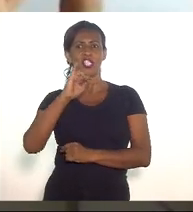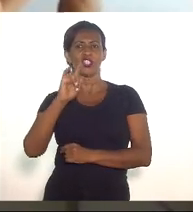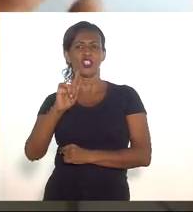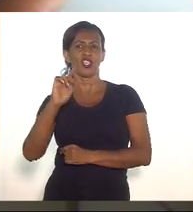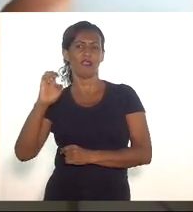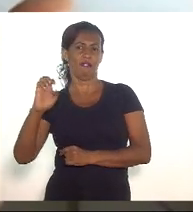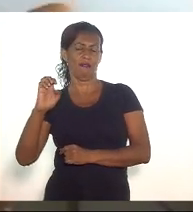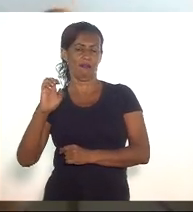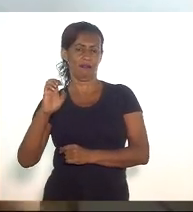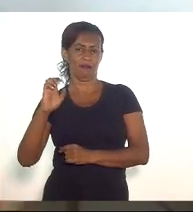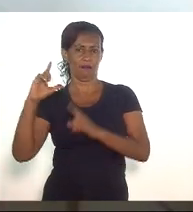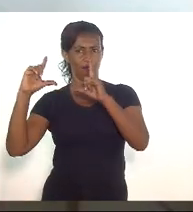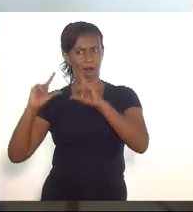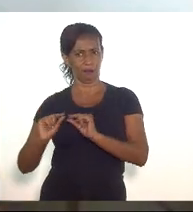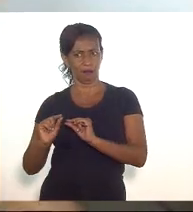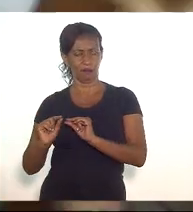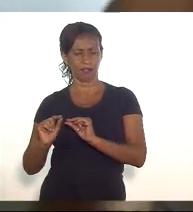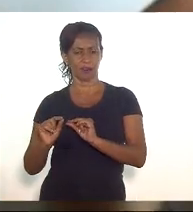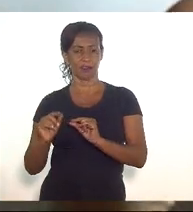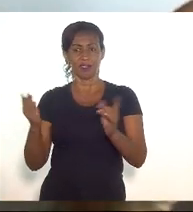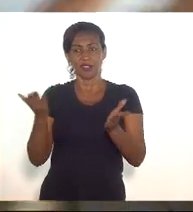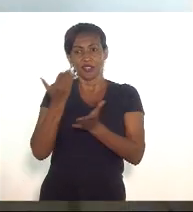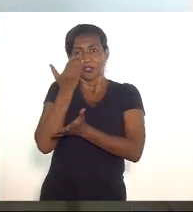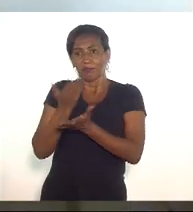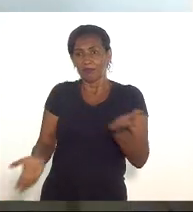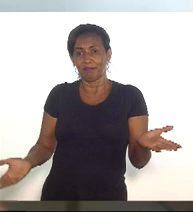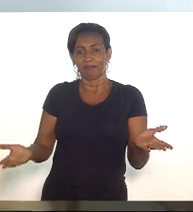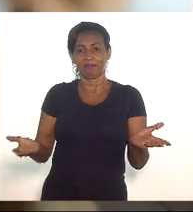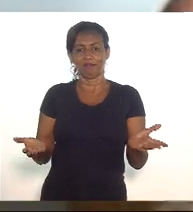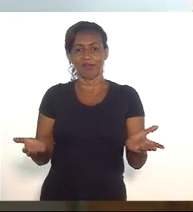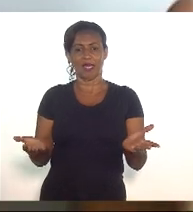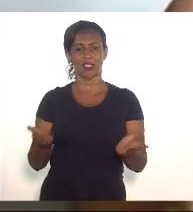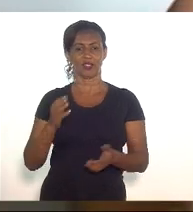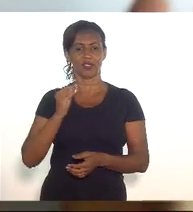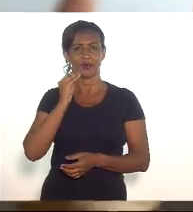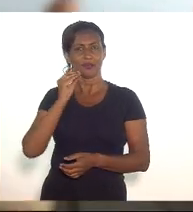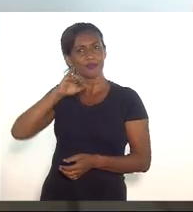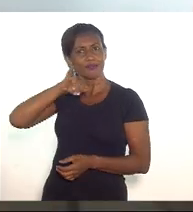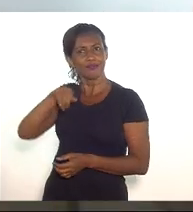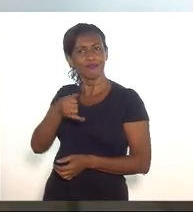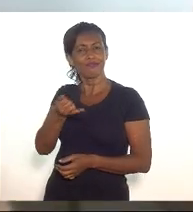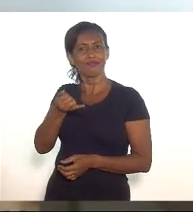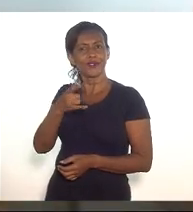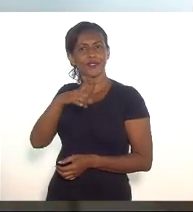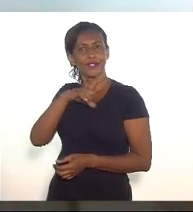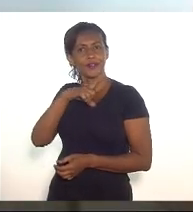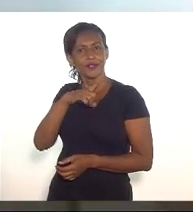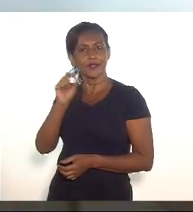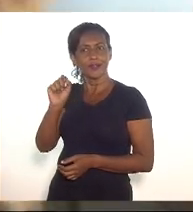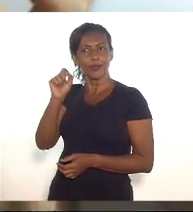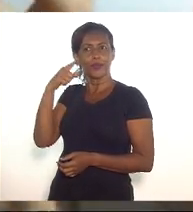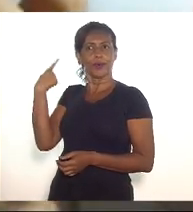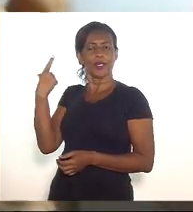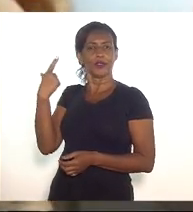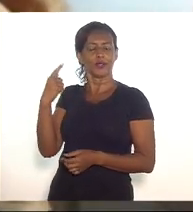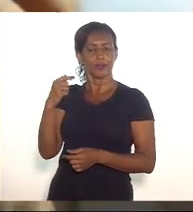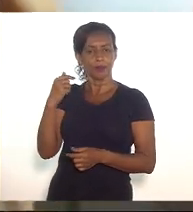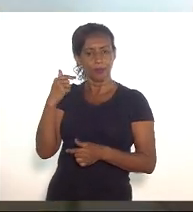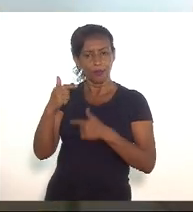IBGE. E aí a gente perde exatamente a possibilidade de ter um ente